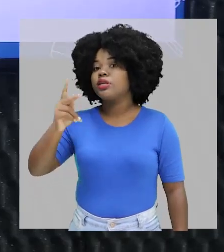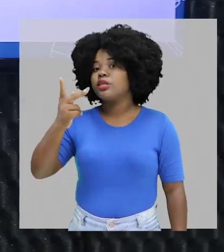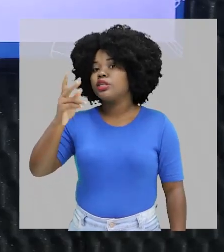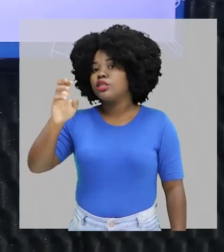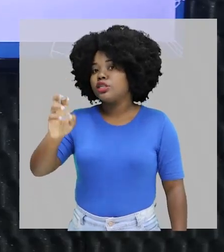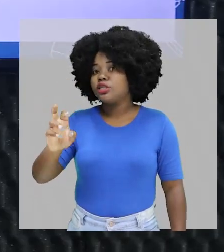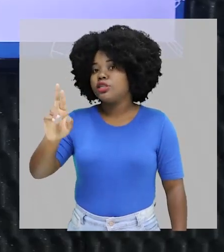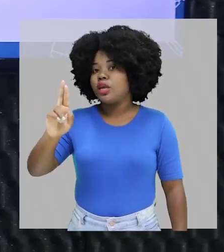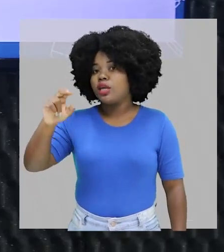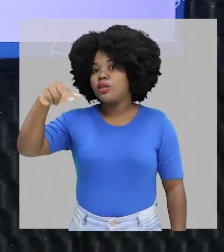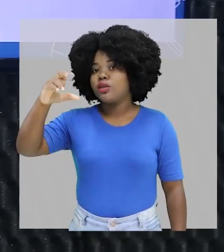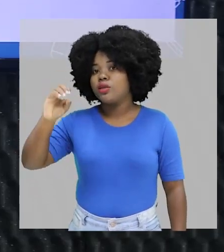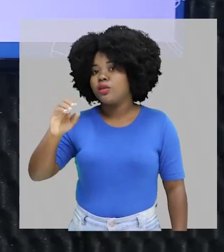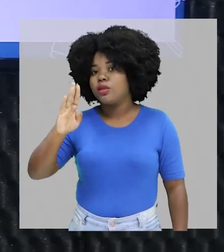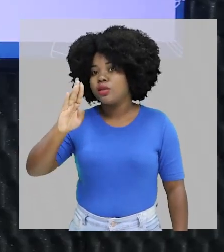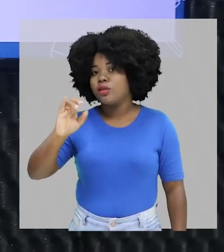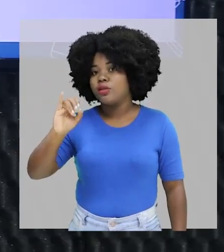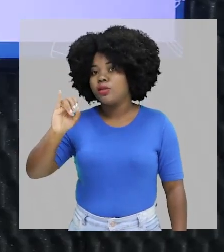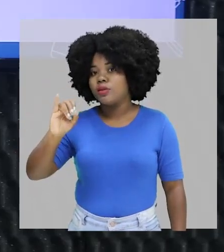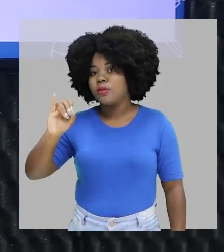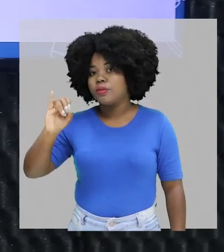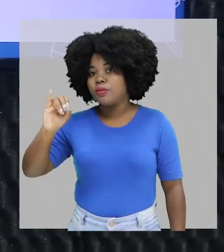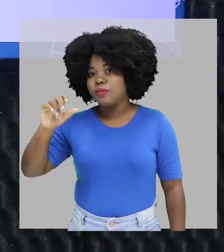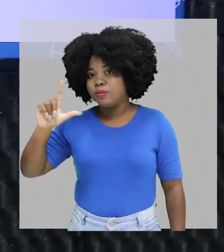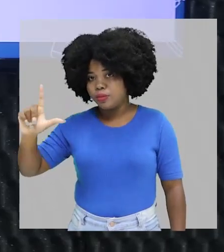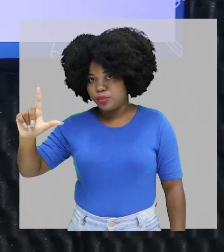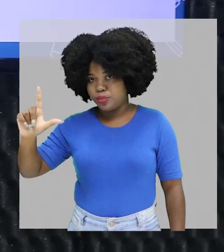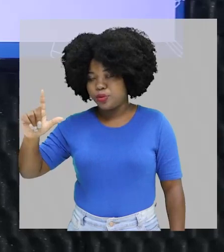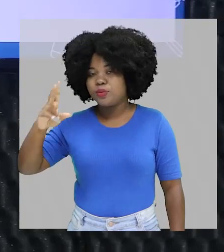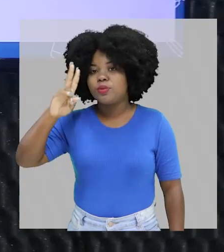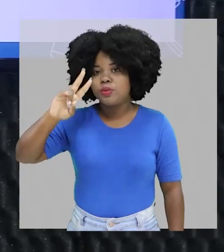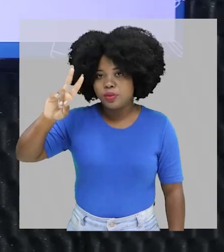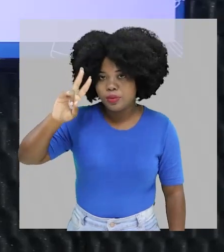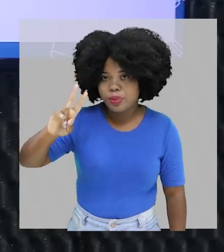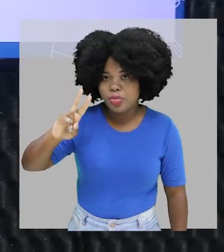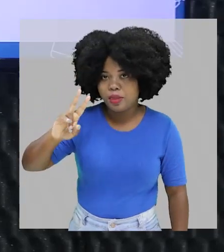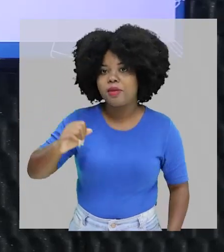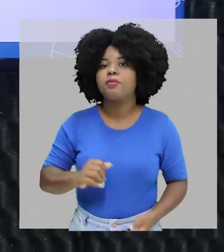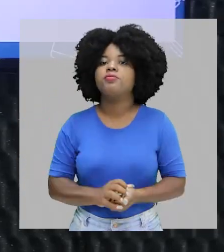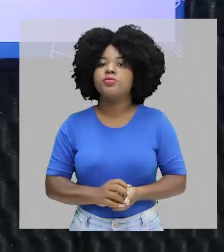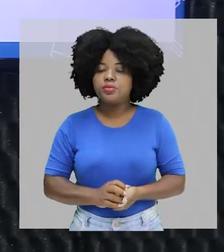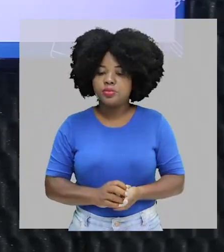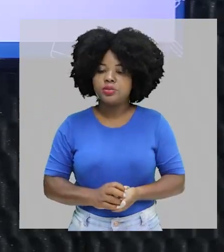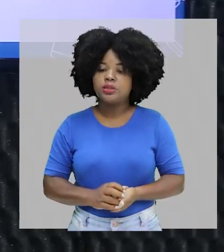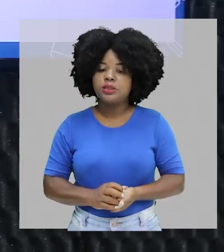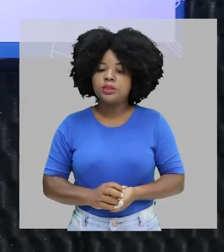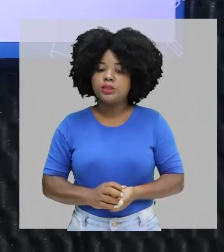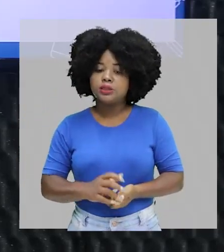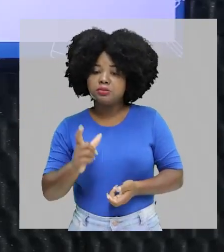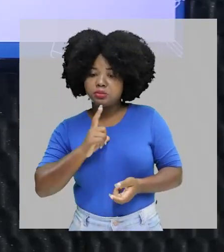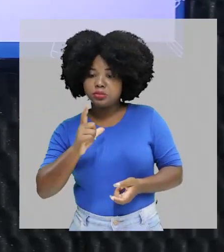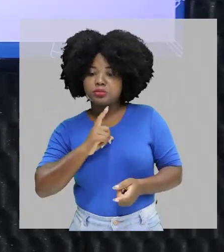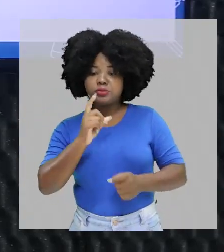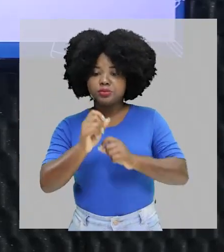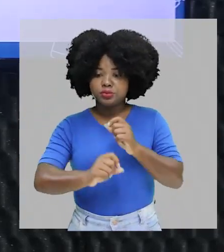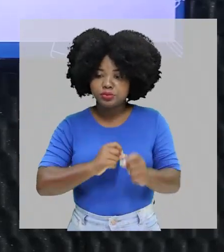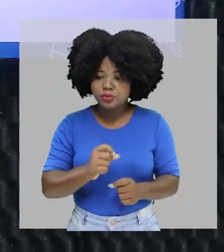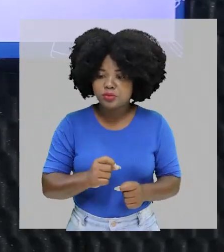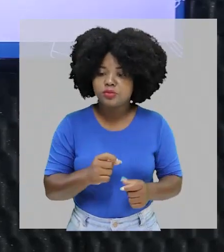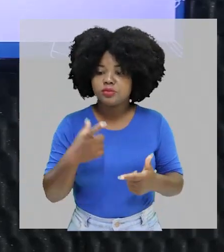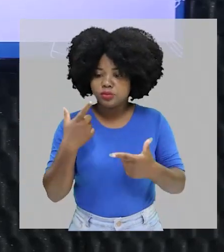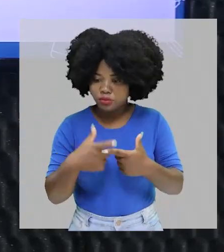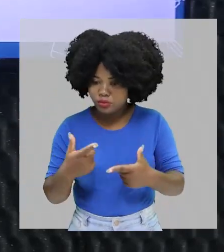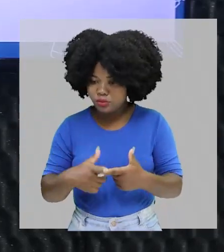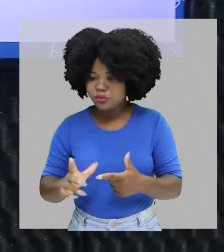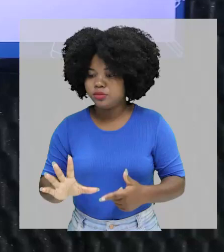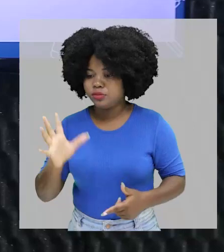usina nuclear, né, em uma cidade, em uma localidade, ali existe um risco de acontecer um problema,